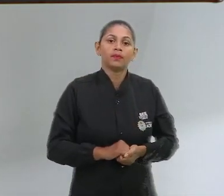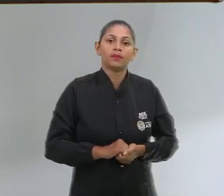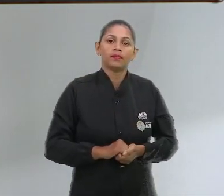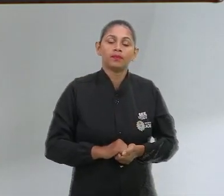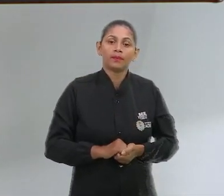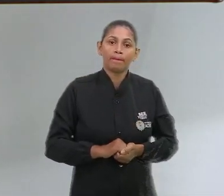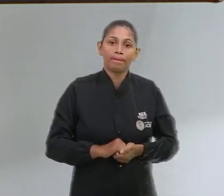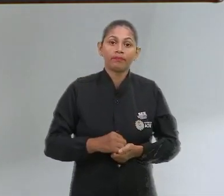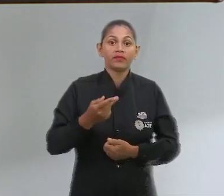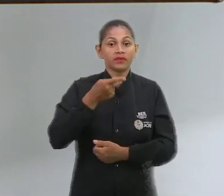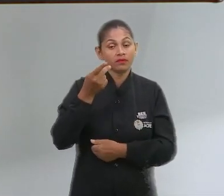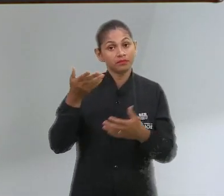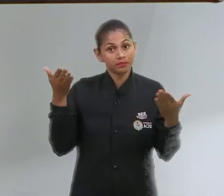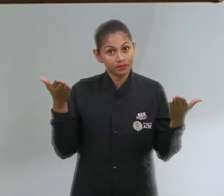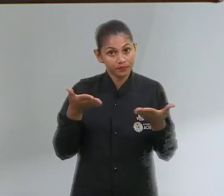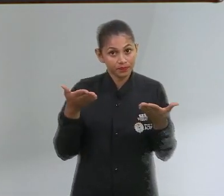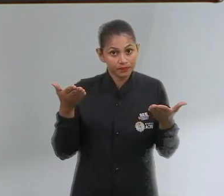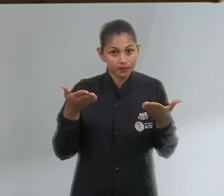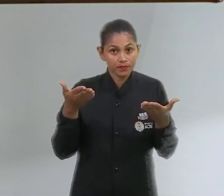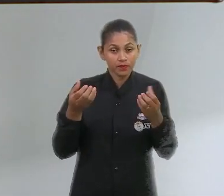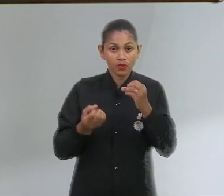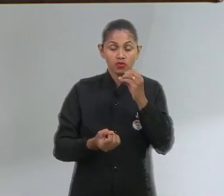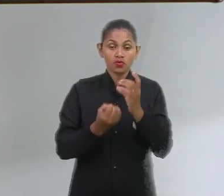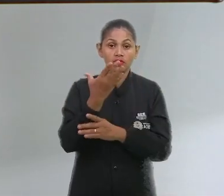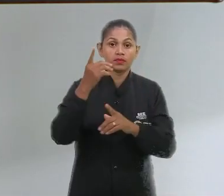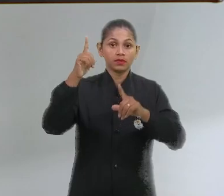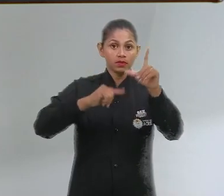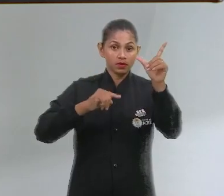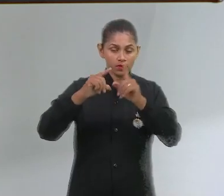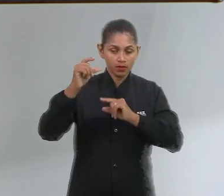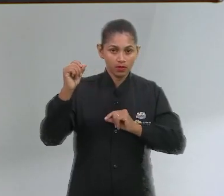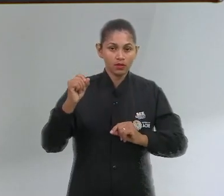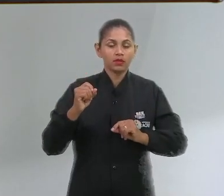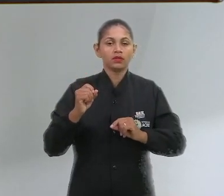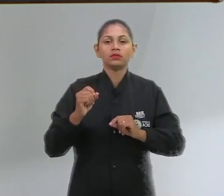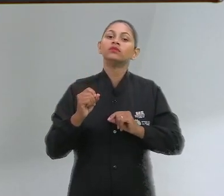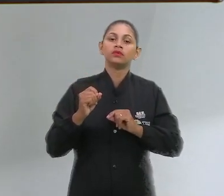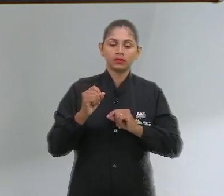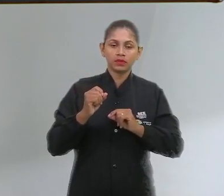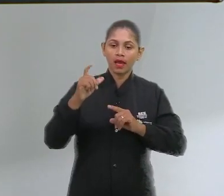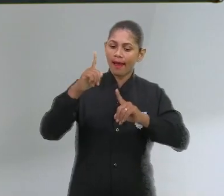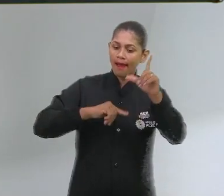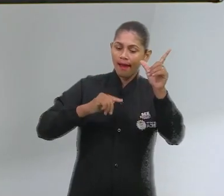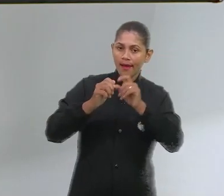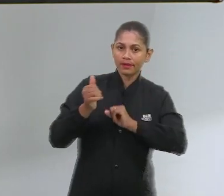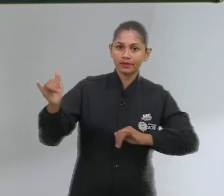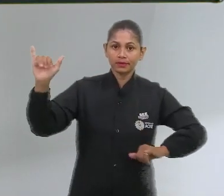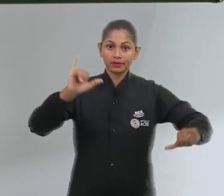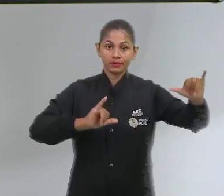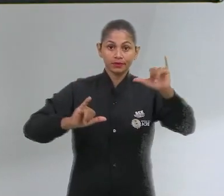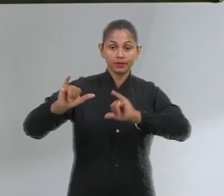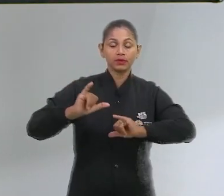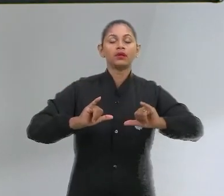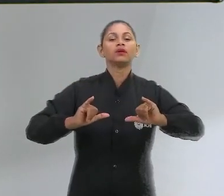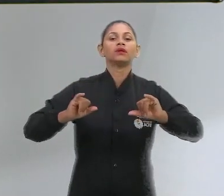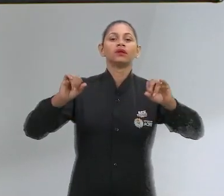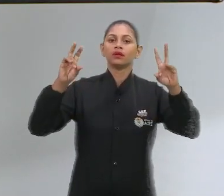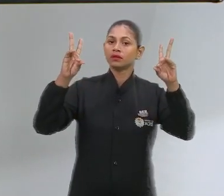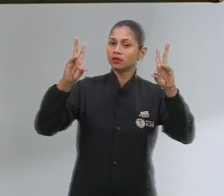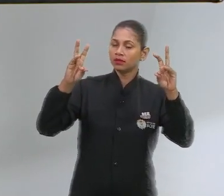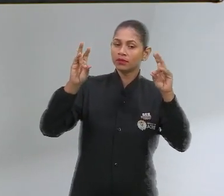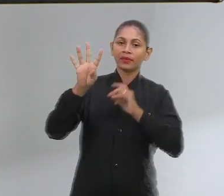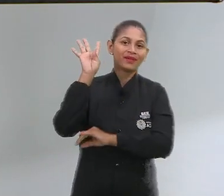nós falamos hoje sobre nascimentos de estrelas, sobre astroquímica. É uma temática muito legal,